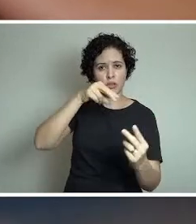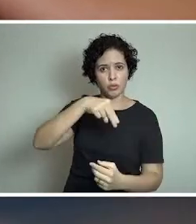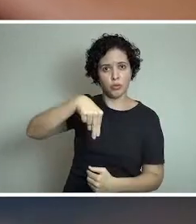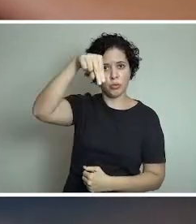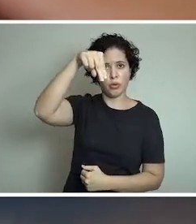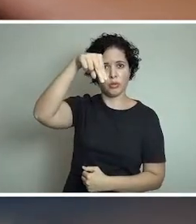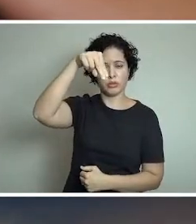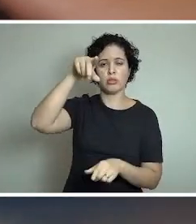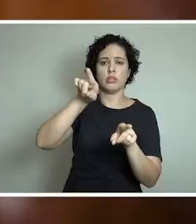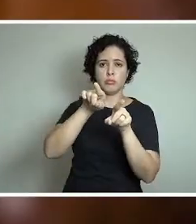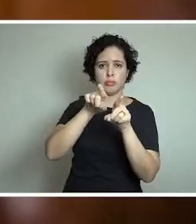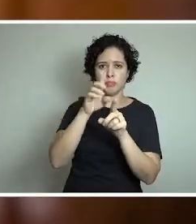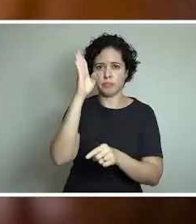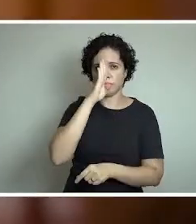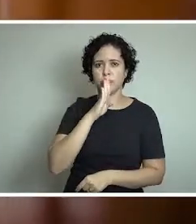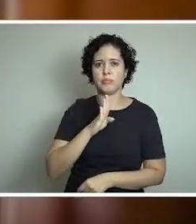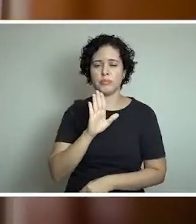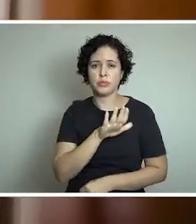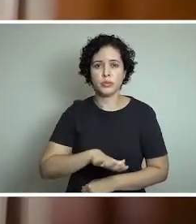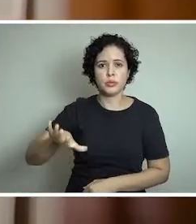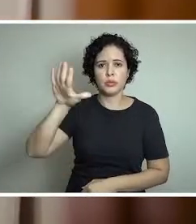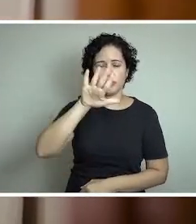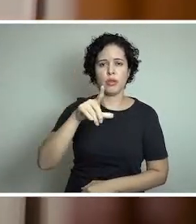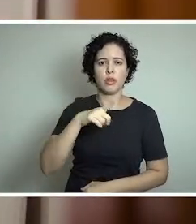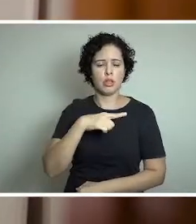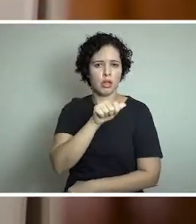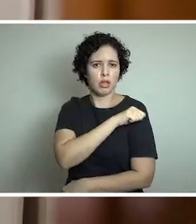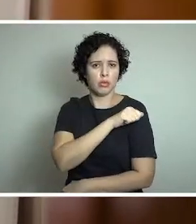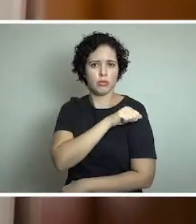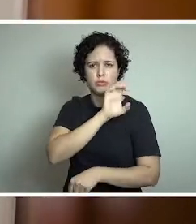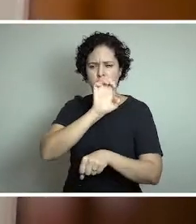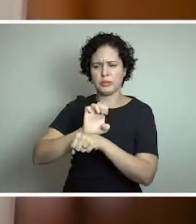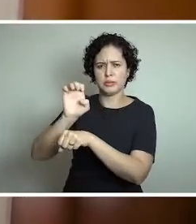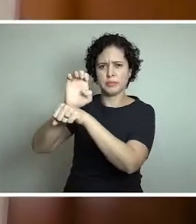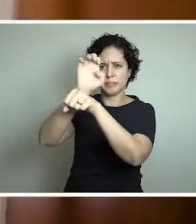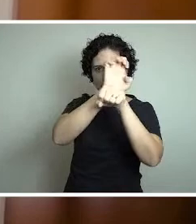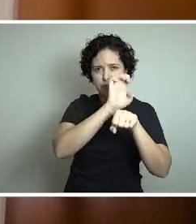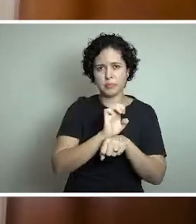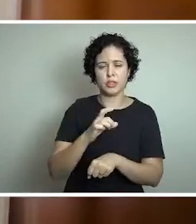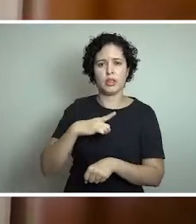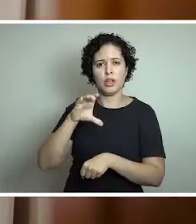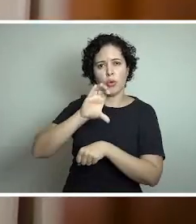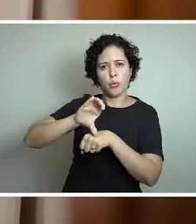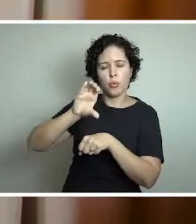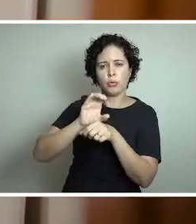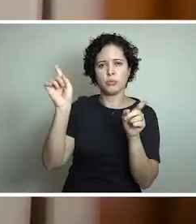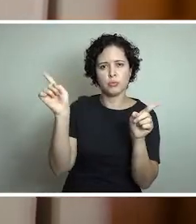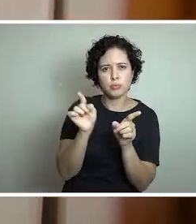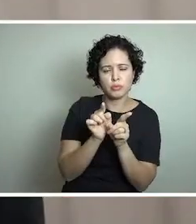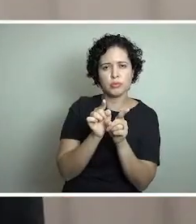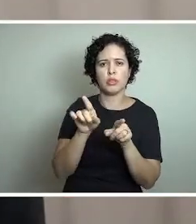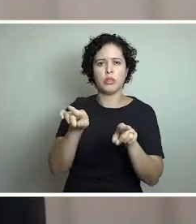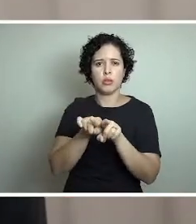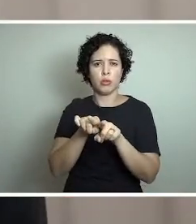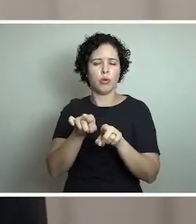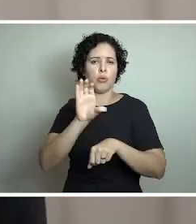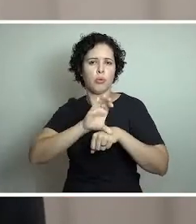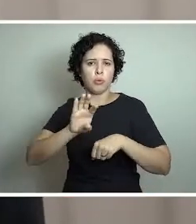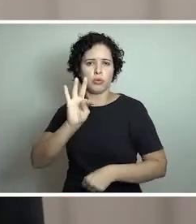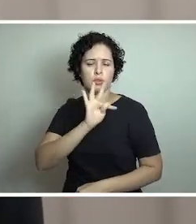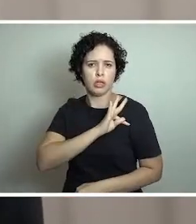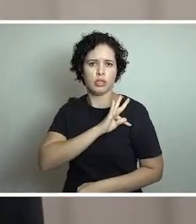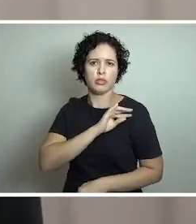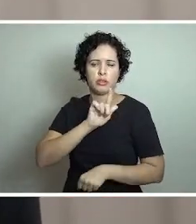norte, mas no Brasil inteiro. Temos alunos de todos os estados. Oferecemos cursos de curta duração, cursos técnicos